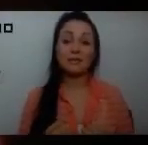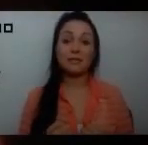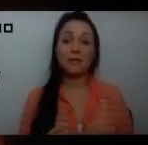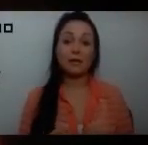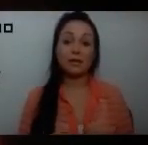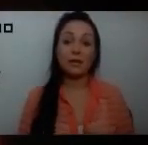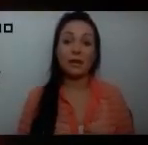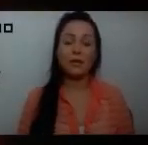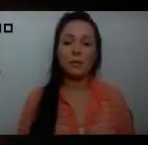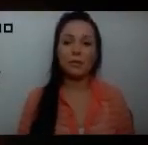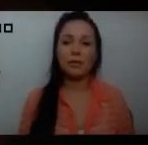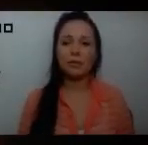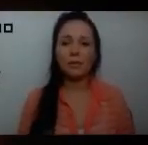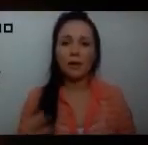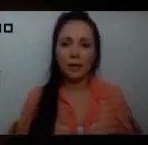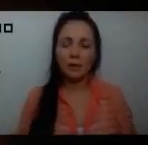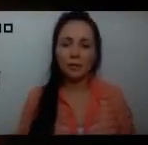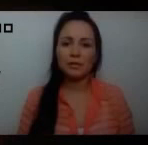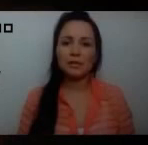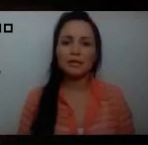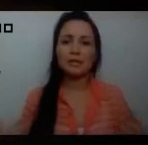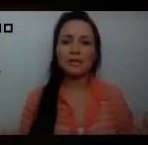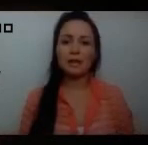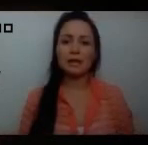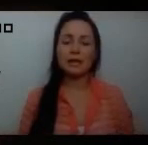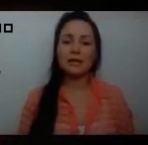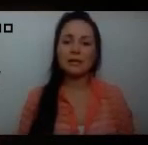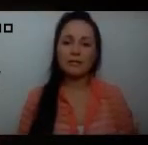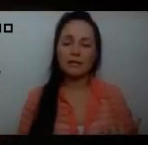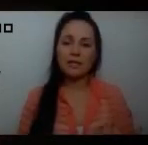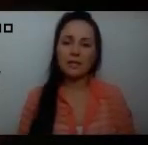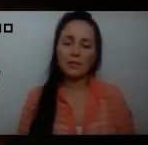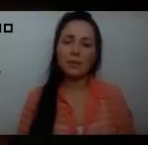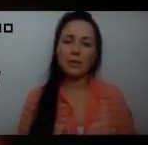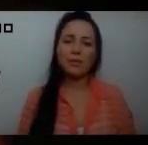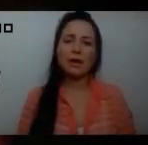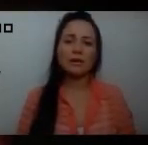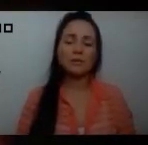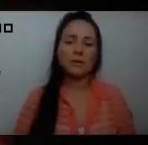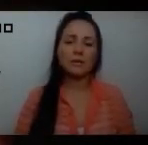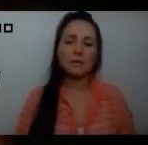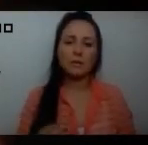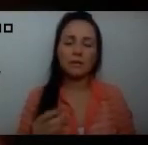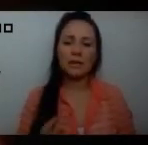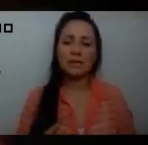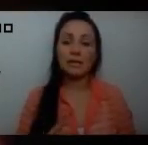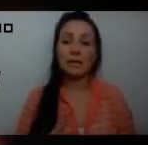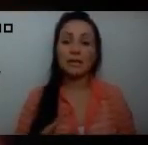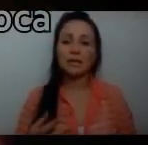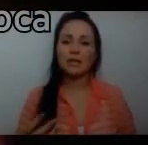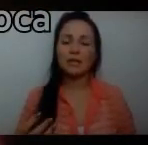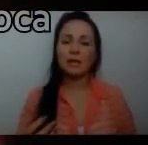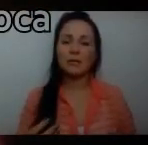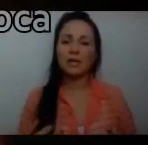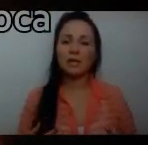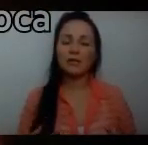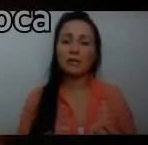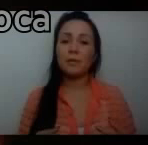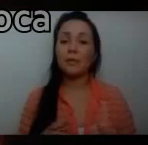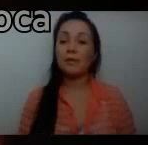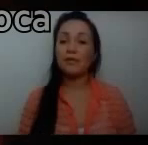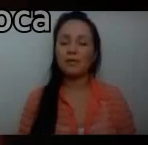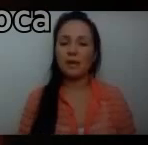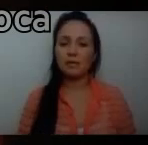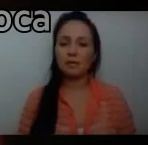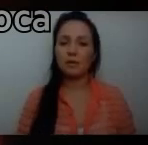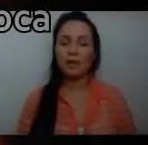fazendo ali de forte para o outro amar, para o outro aceitar. Se você já pegou algum caso parecido com esse, de que a mulher faz